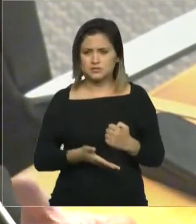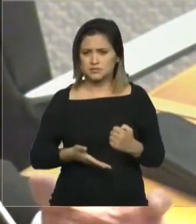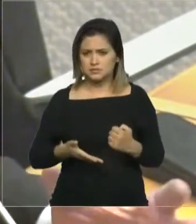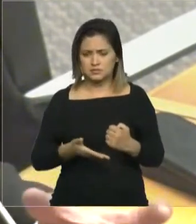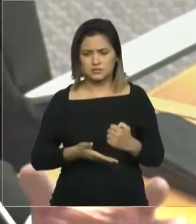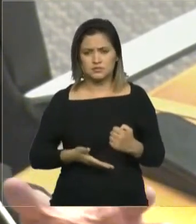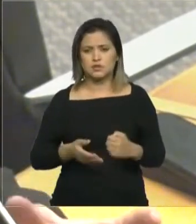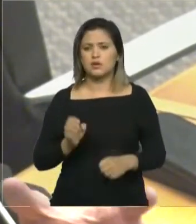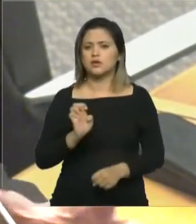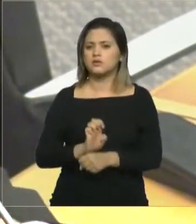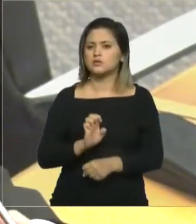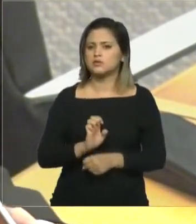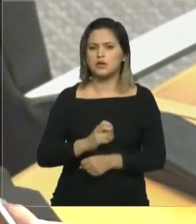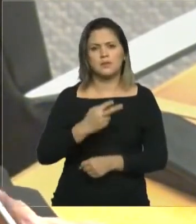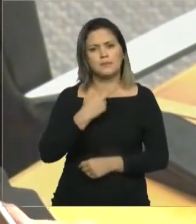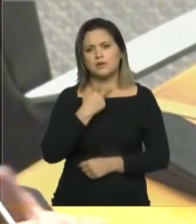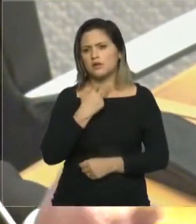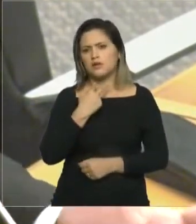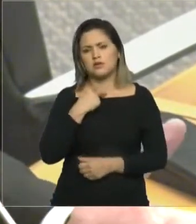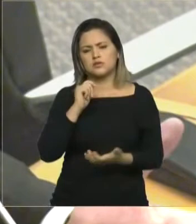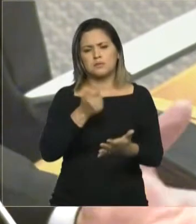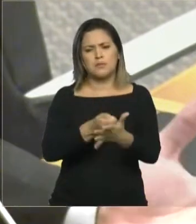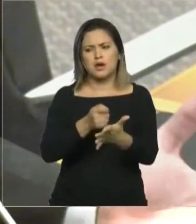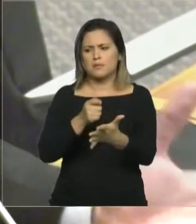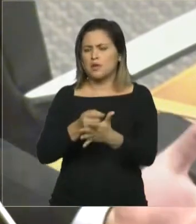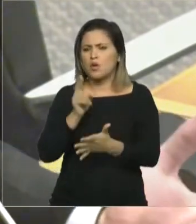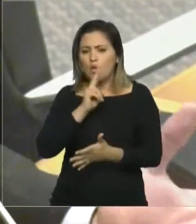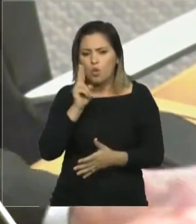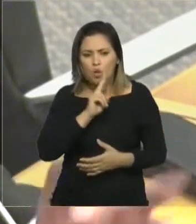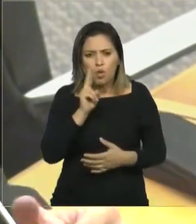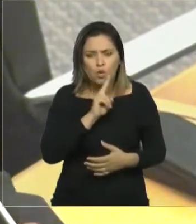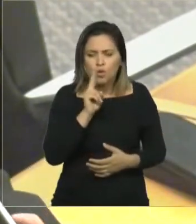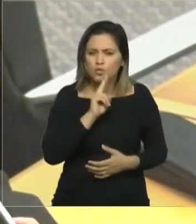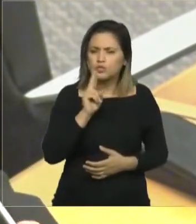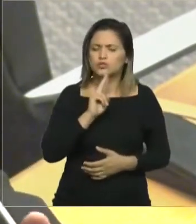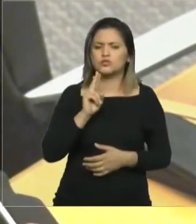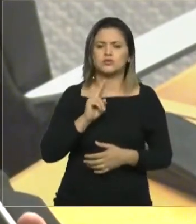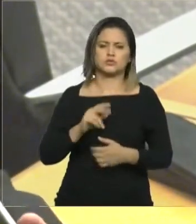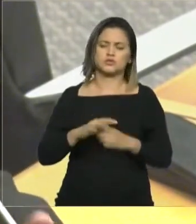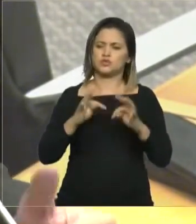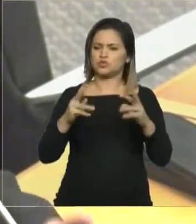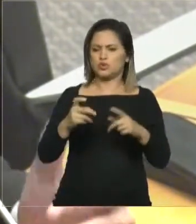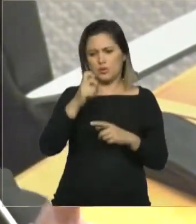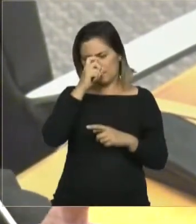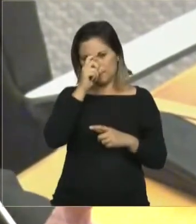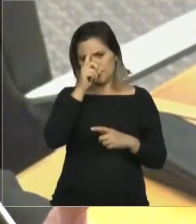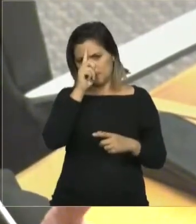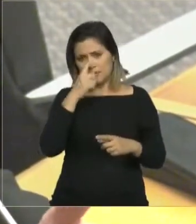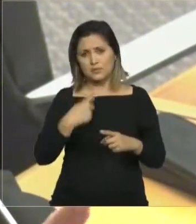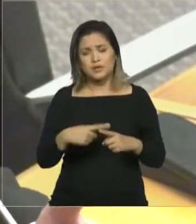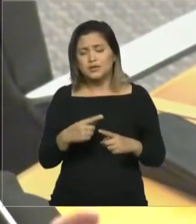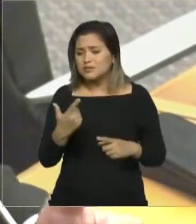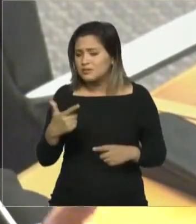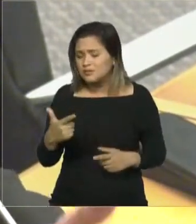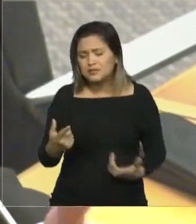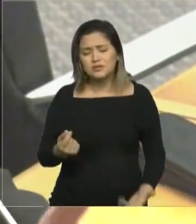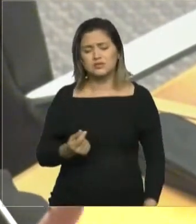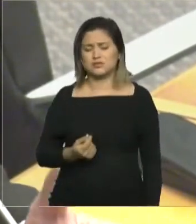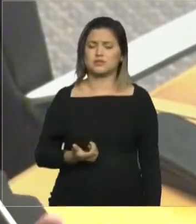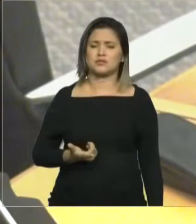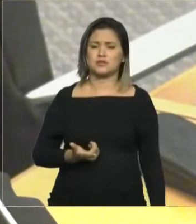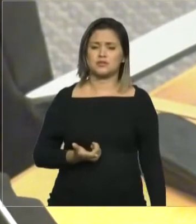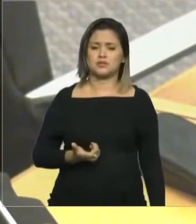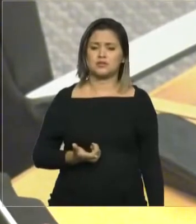como ficar sustentando sozinho a urgência e emergência no Maranhão todo, simplesmente pelo fato de não haver dinheiro. E aí há de se